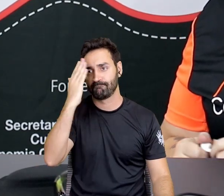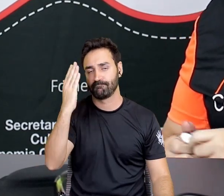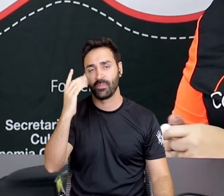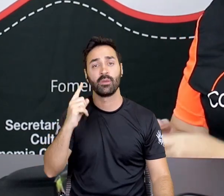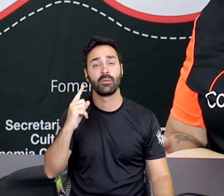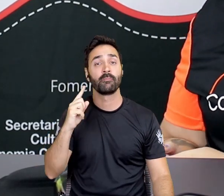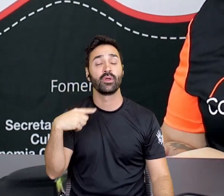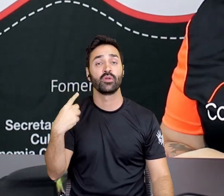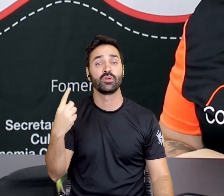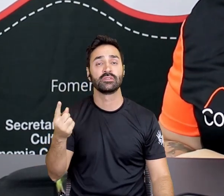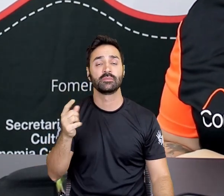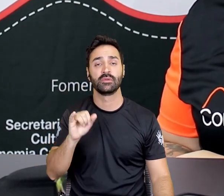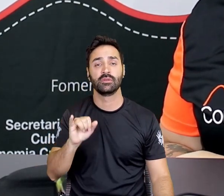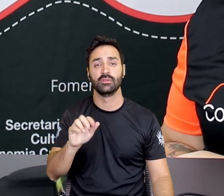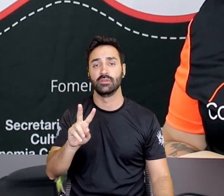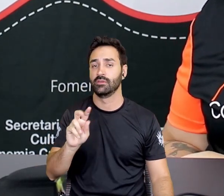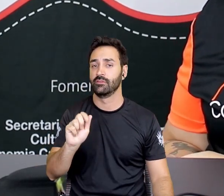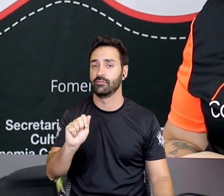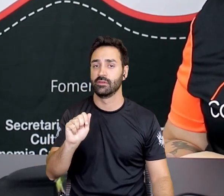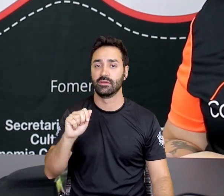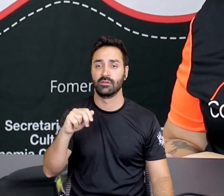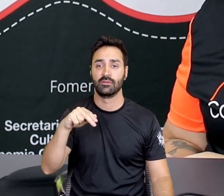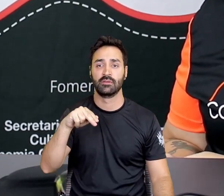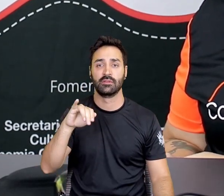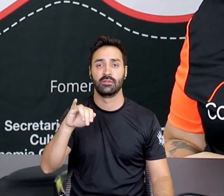pessoa, Ivanilde.